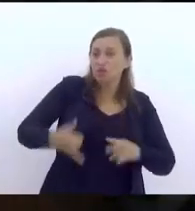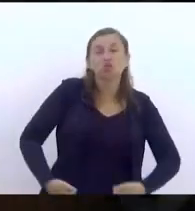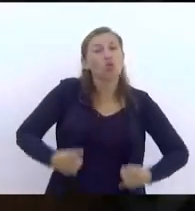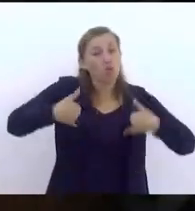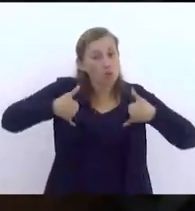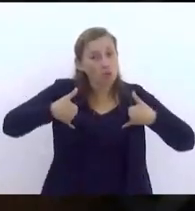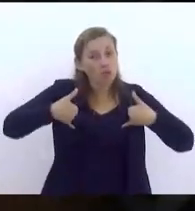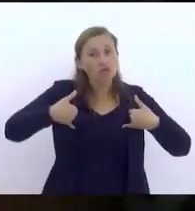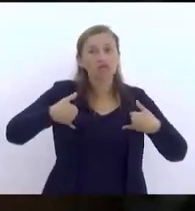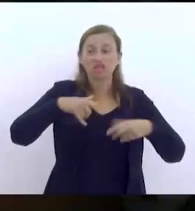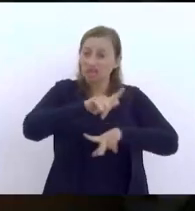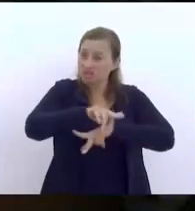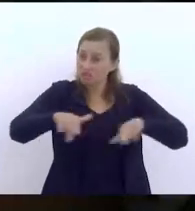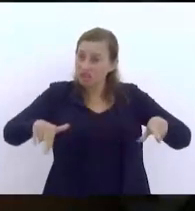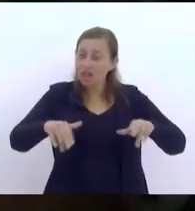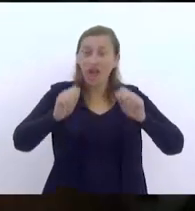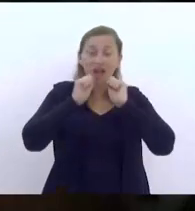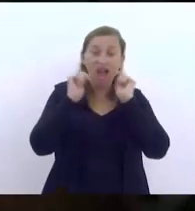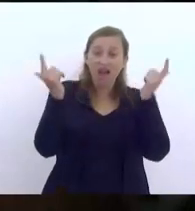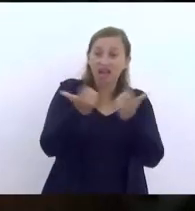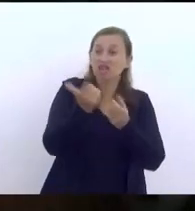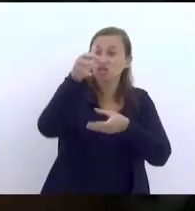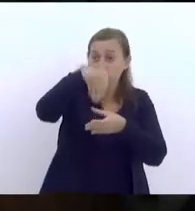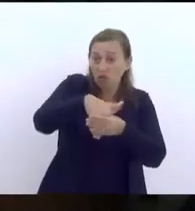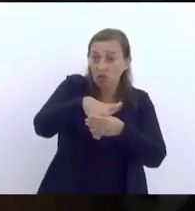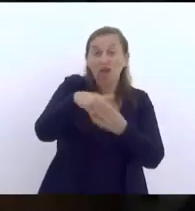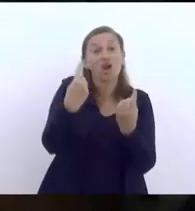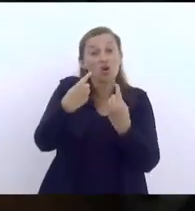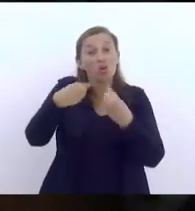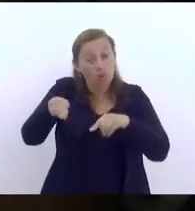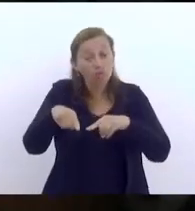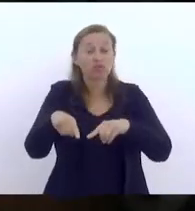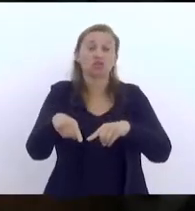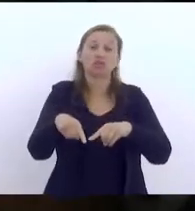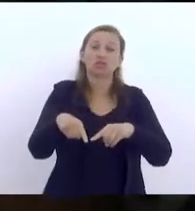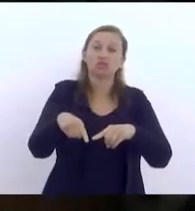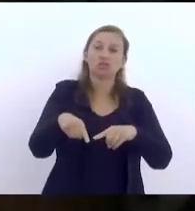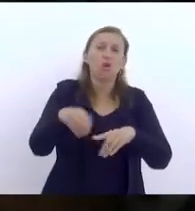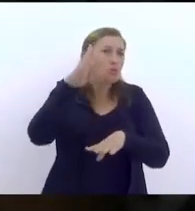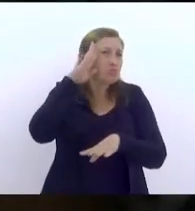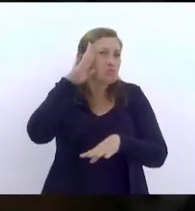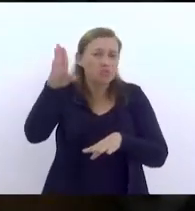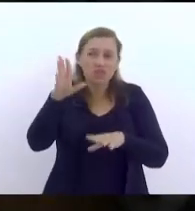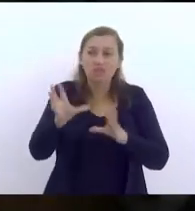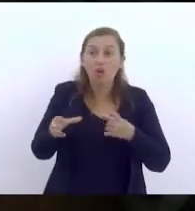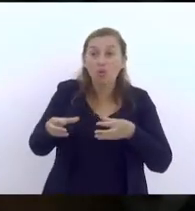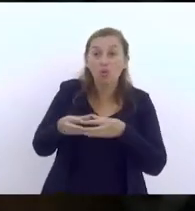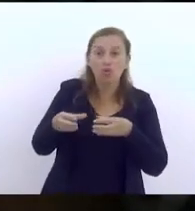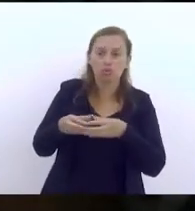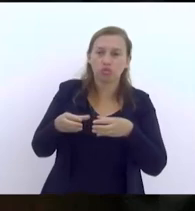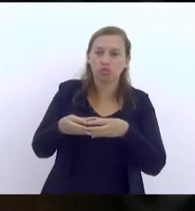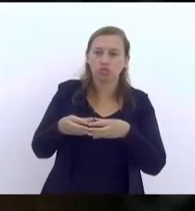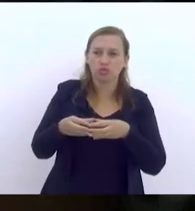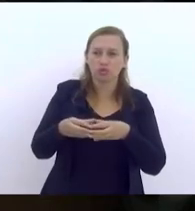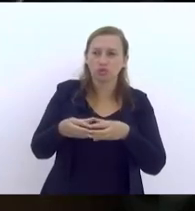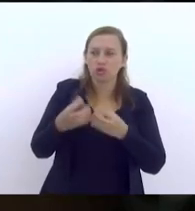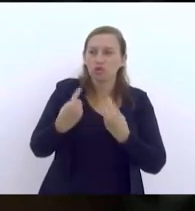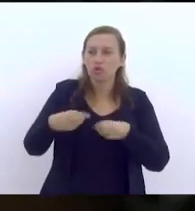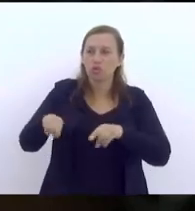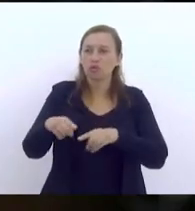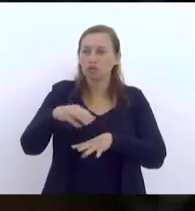e da diversidade, a Alerj vota contra um dos principais grupos no